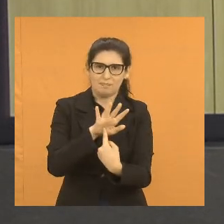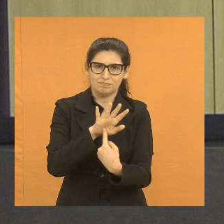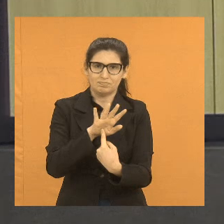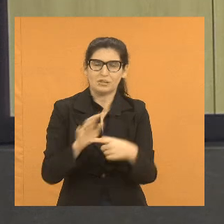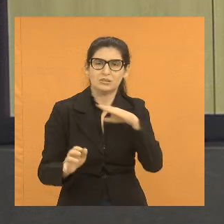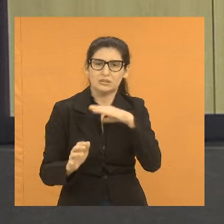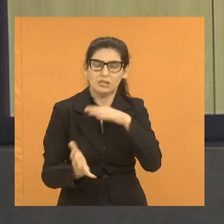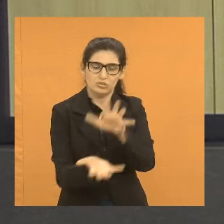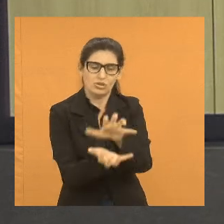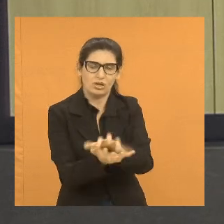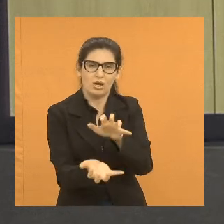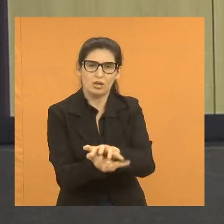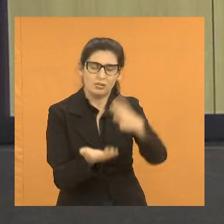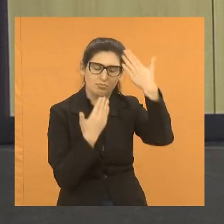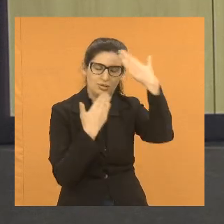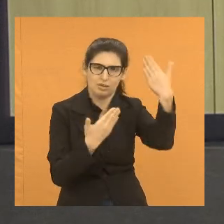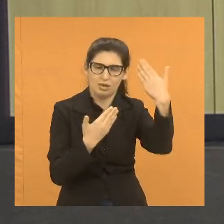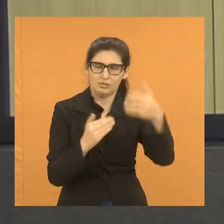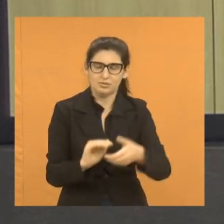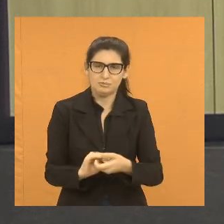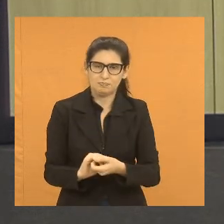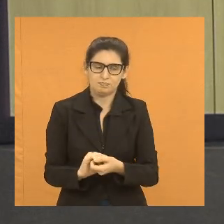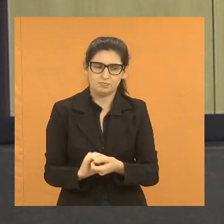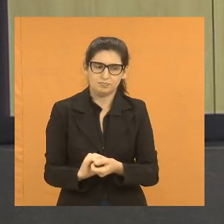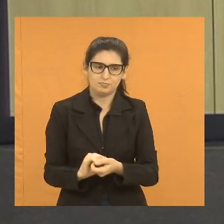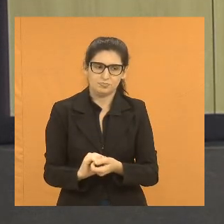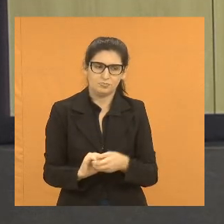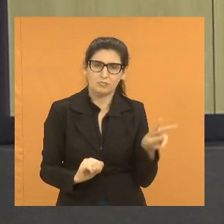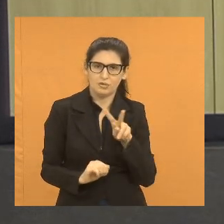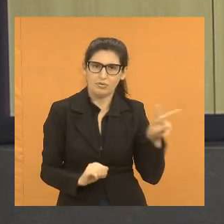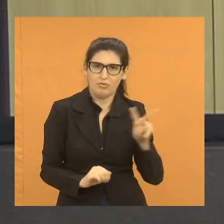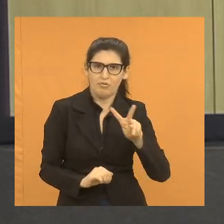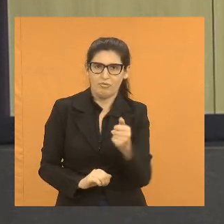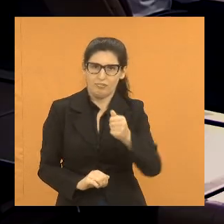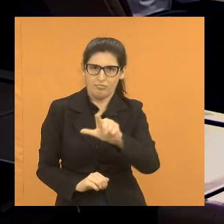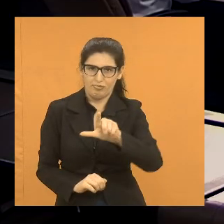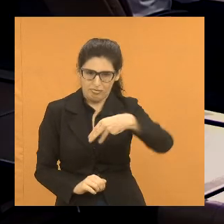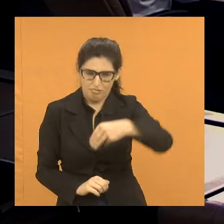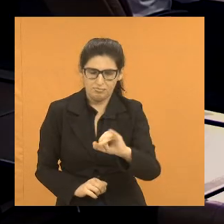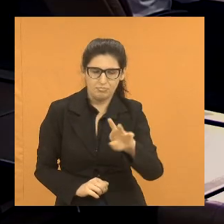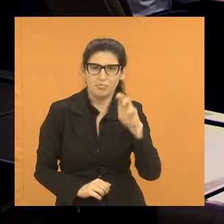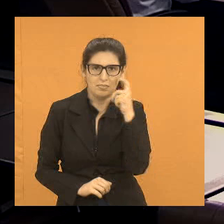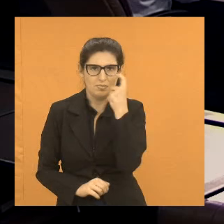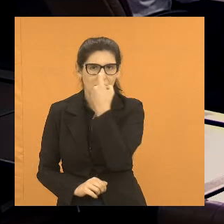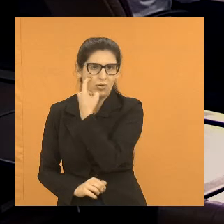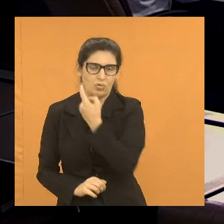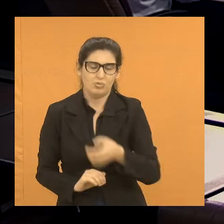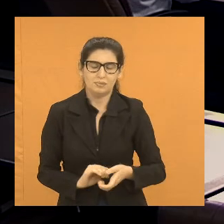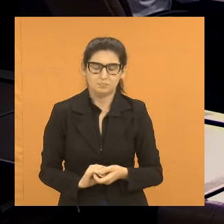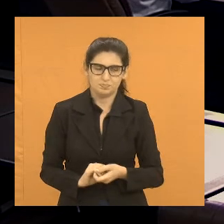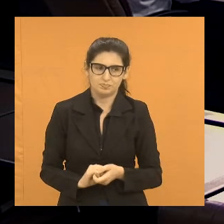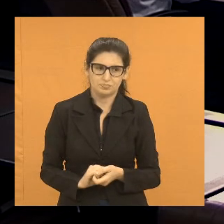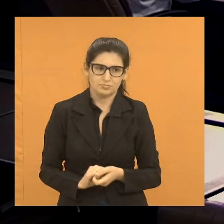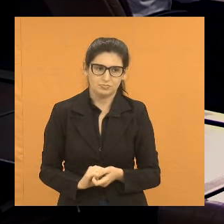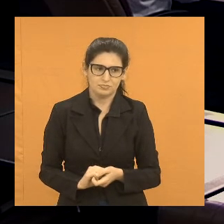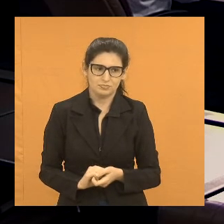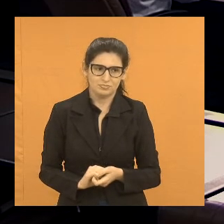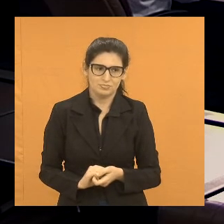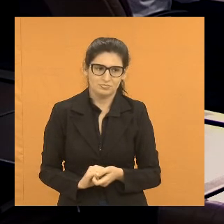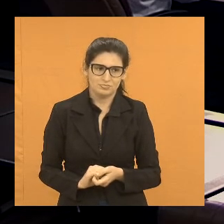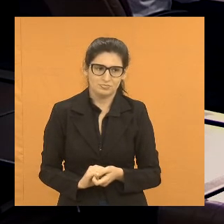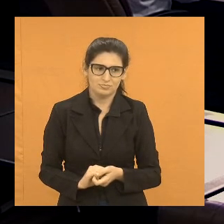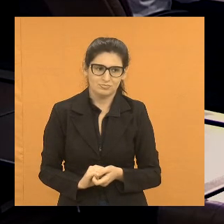e agradecer a presença do vereador Valmir do Parque Meia Lua, e quem ganha